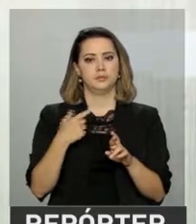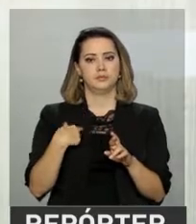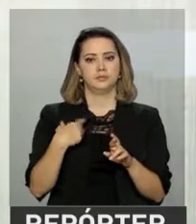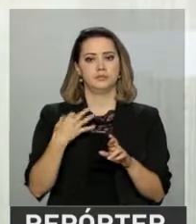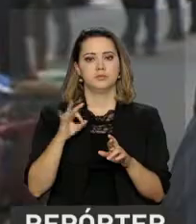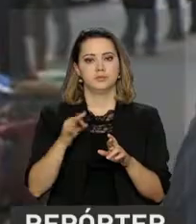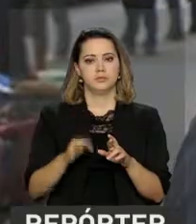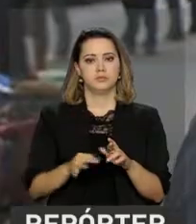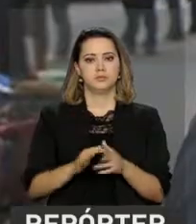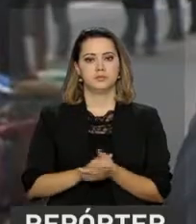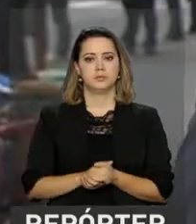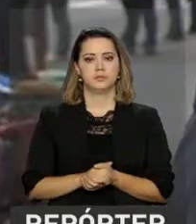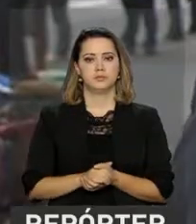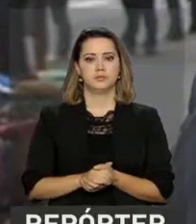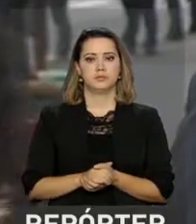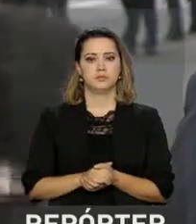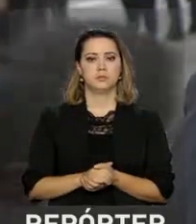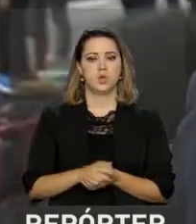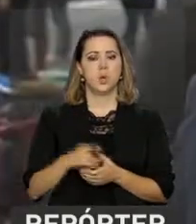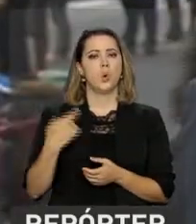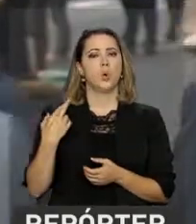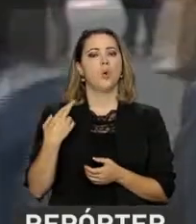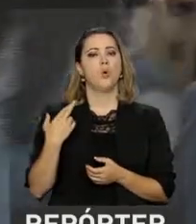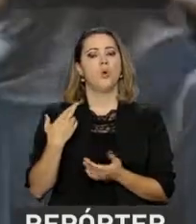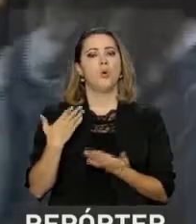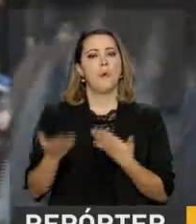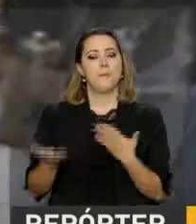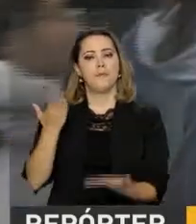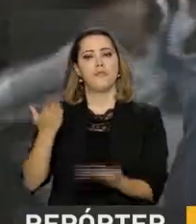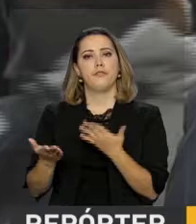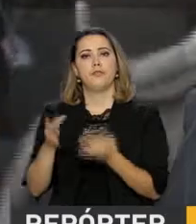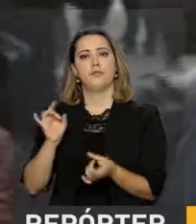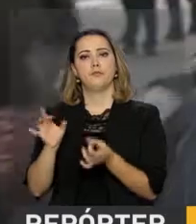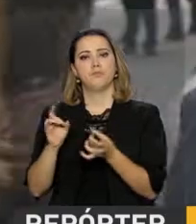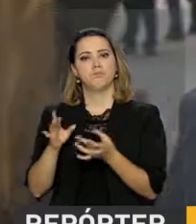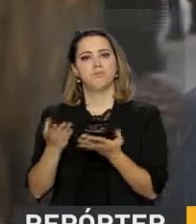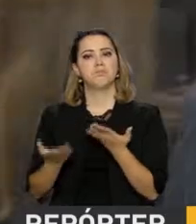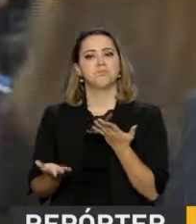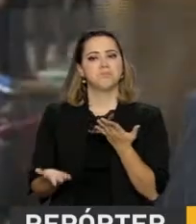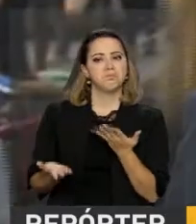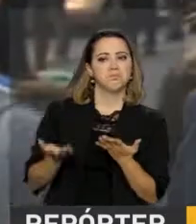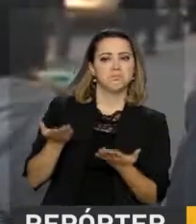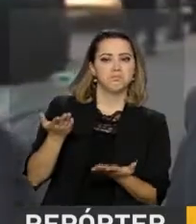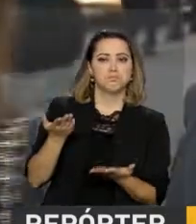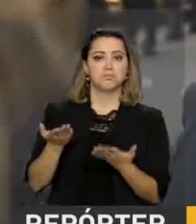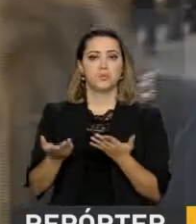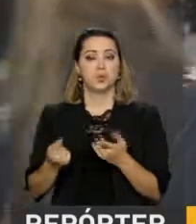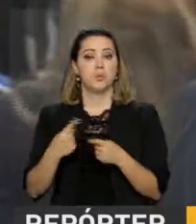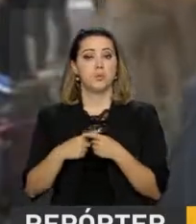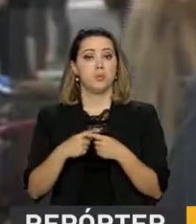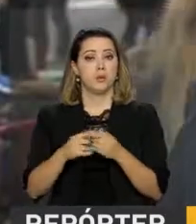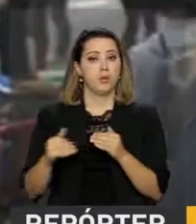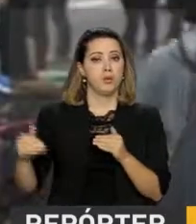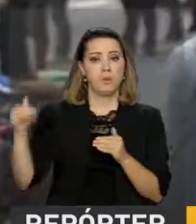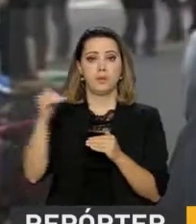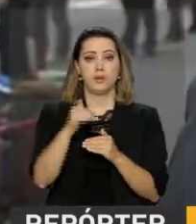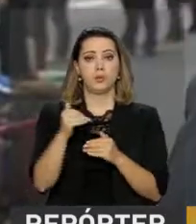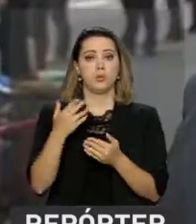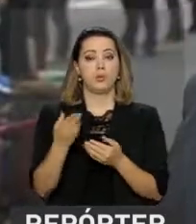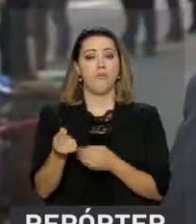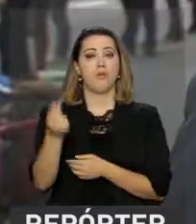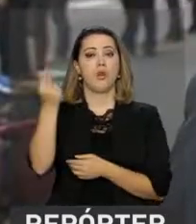confiável o ritmo da balança comercial em 2017 pode ser explicado pelo aumento dos preços das commodities produtos básicos